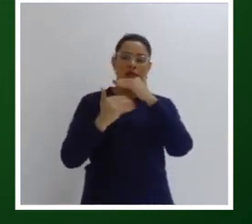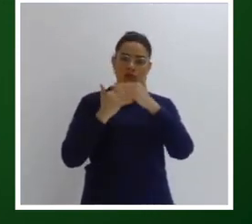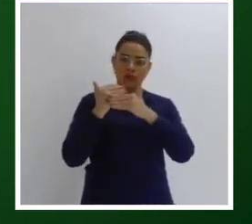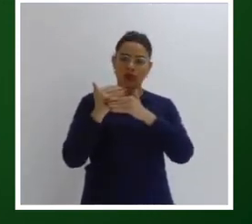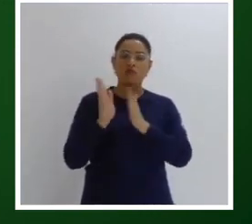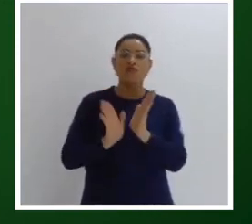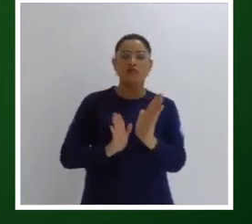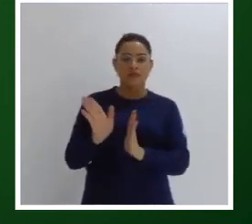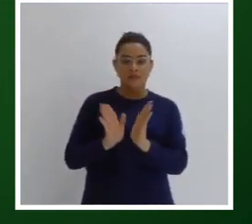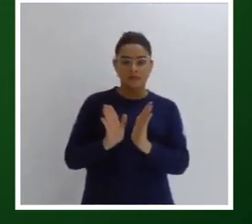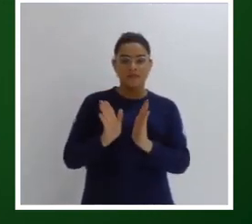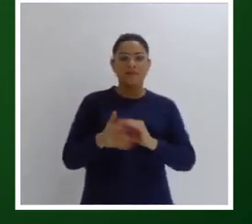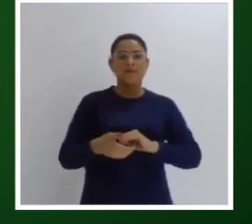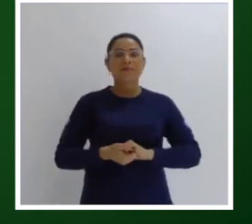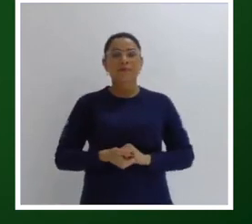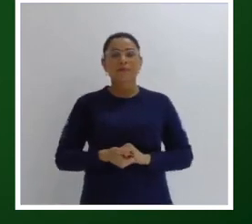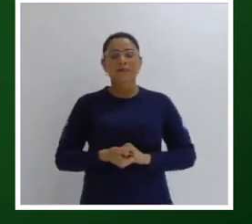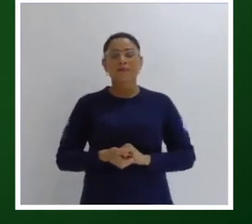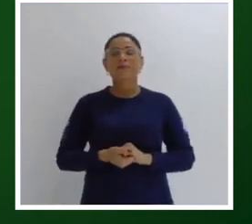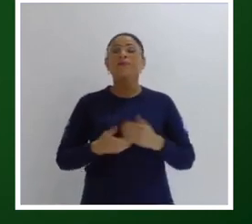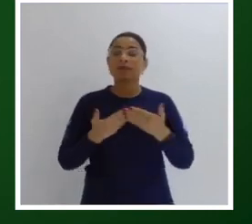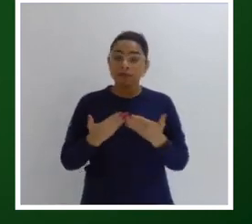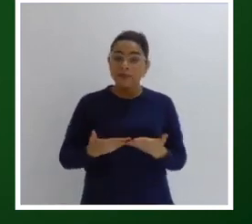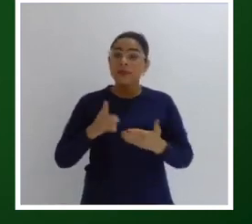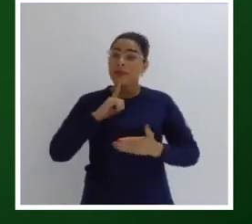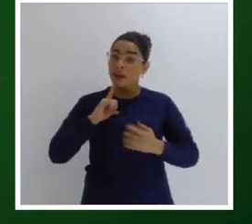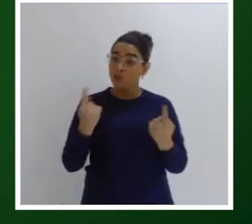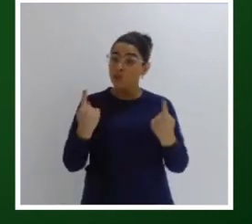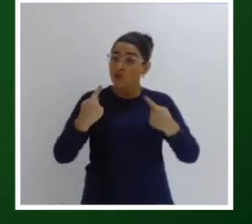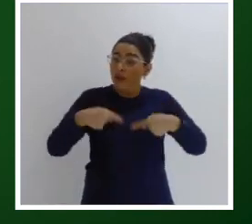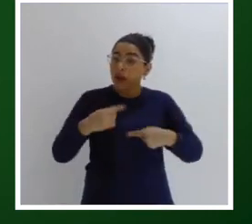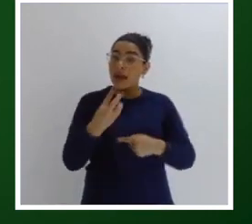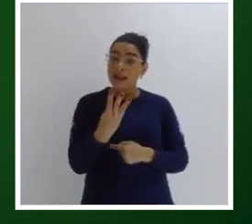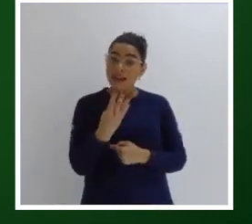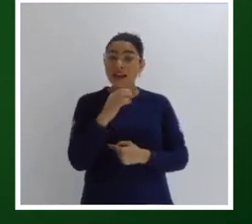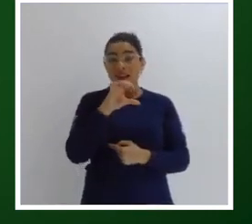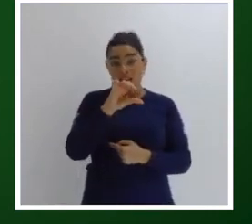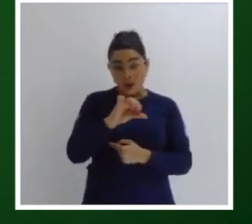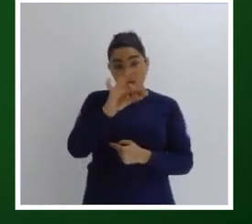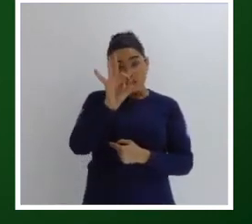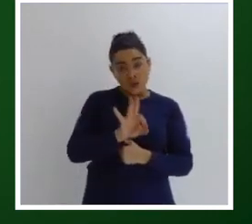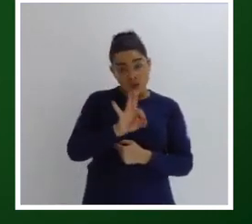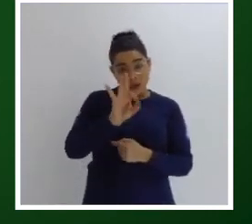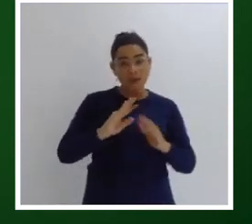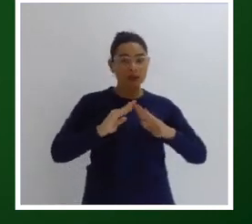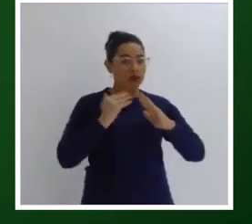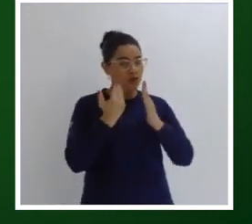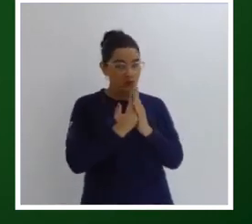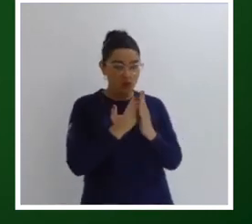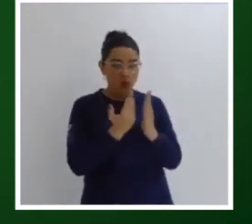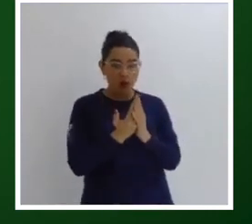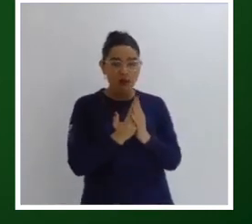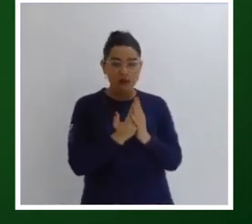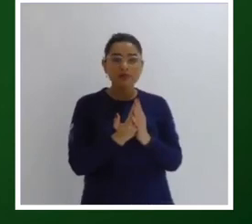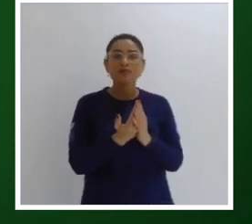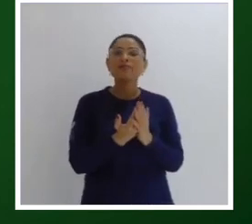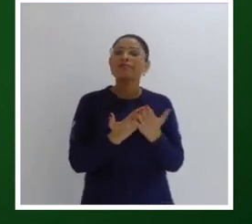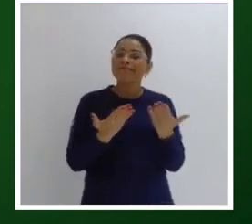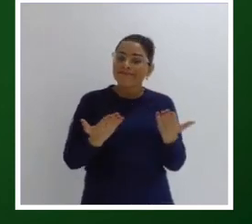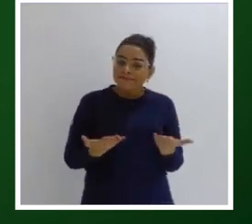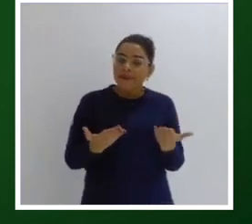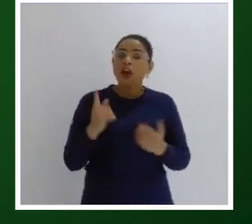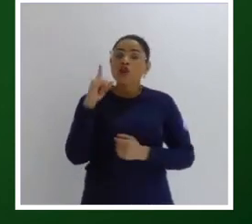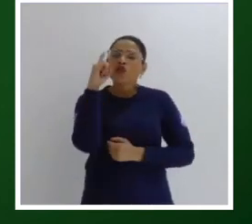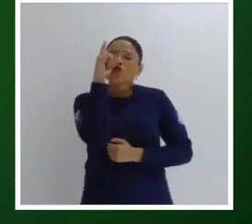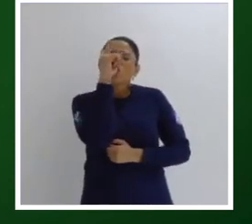acessibilidade Ainda temos um Desafio em 39% das nossas escolas ali a gente também tem